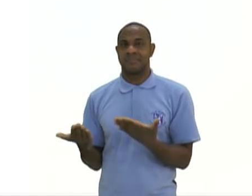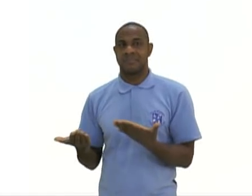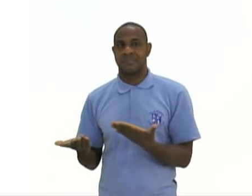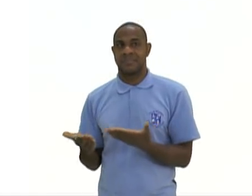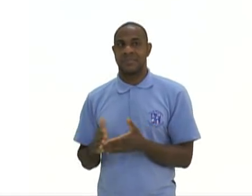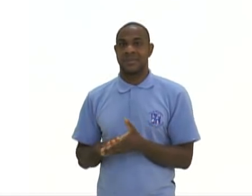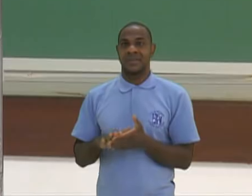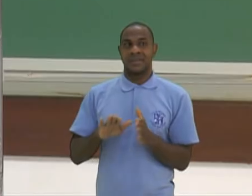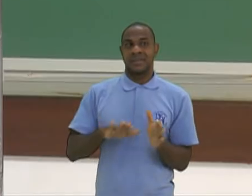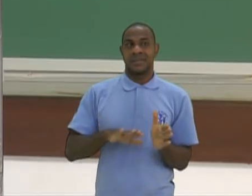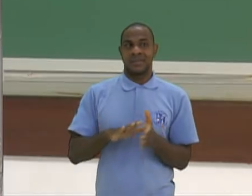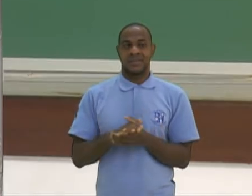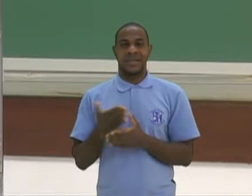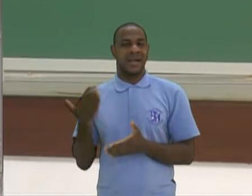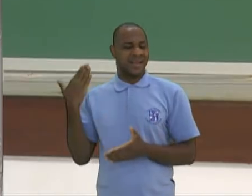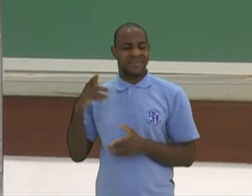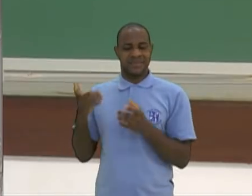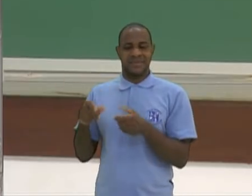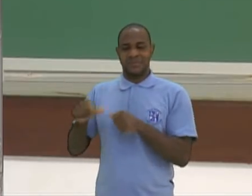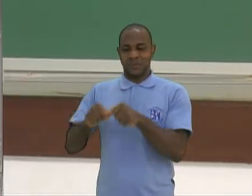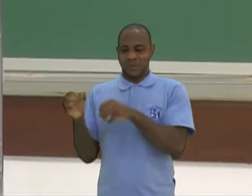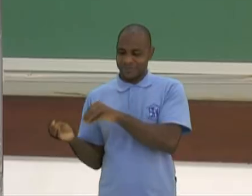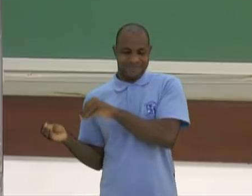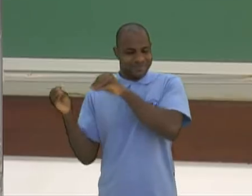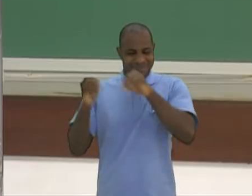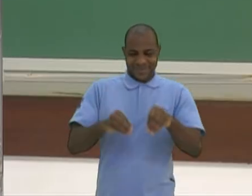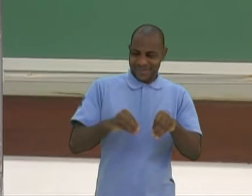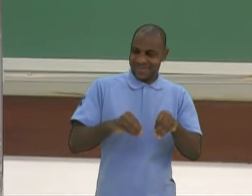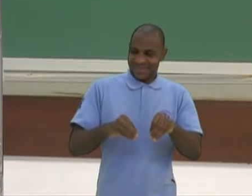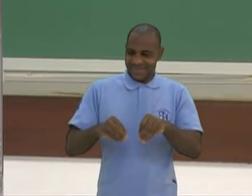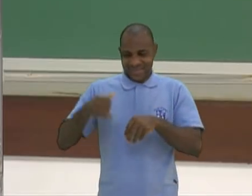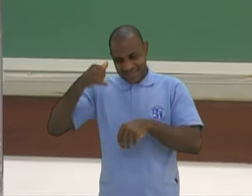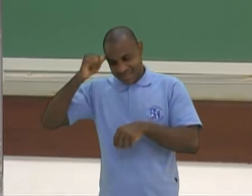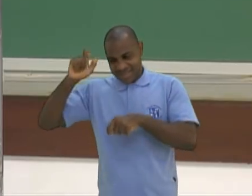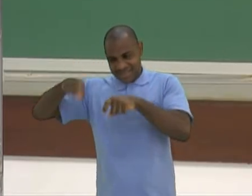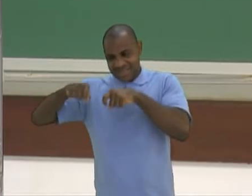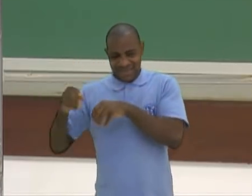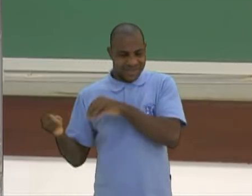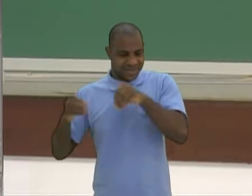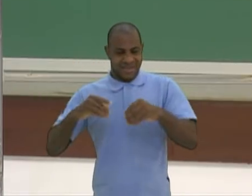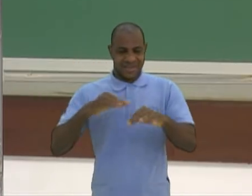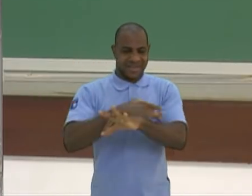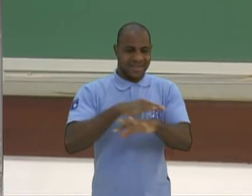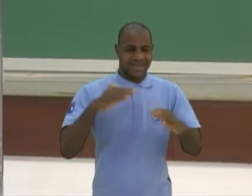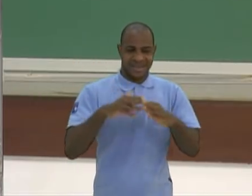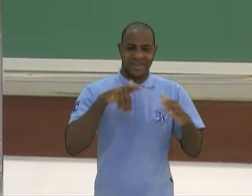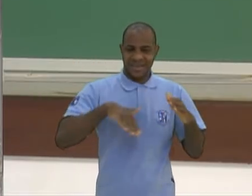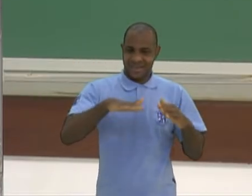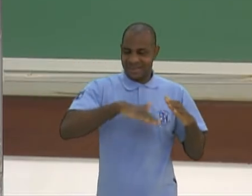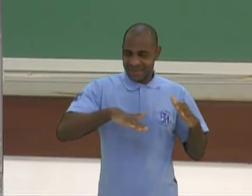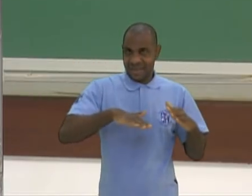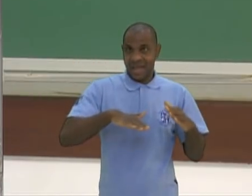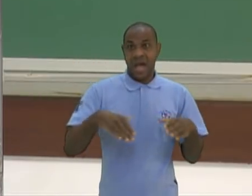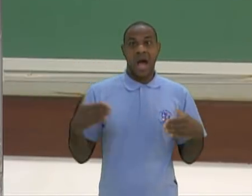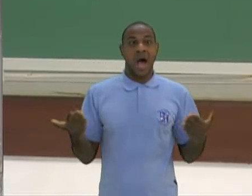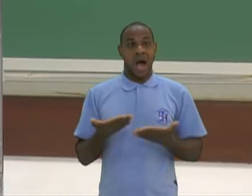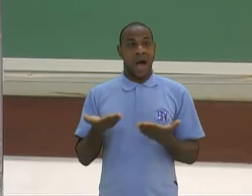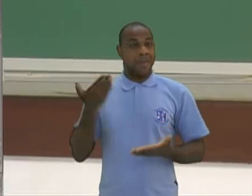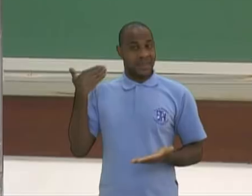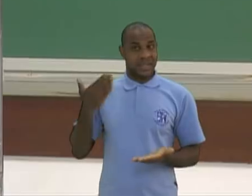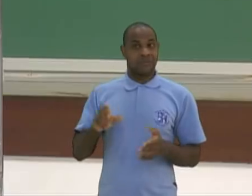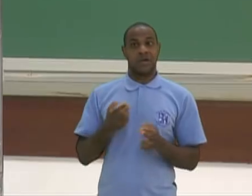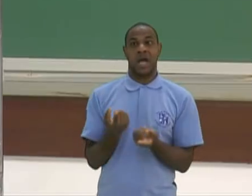né? Saem do campo para morar na cidade. É um problema, inclusive, que o campo enfrenta nos dias atuais. Enfim,